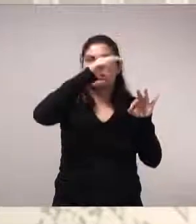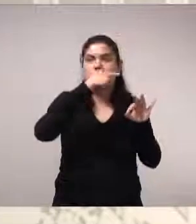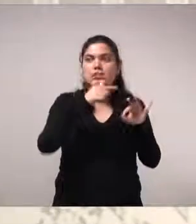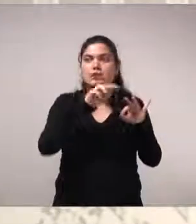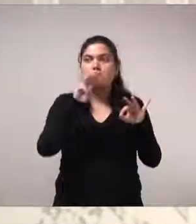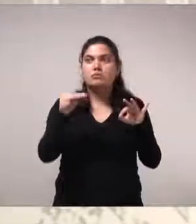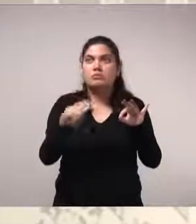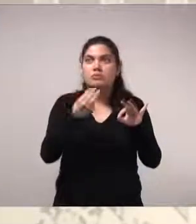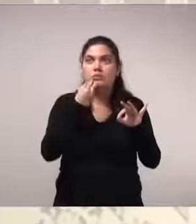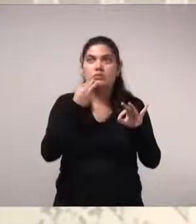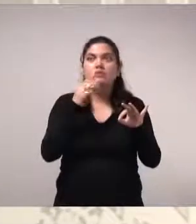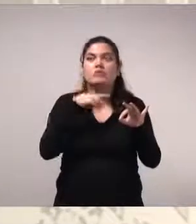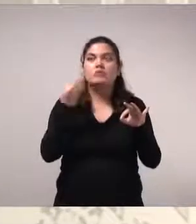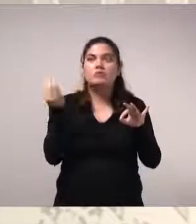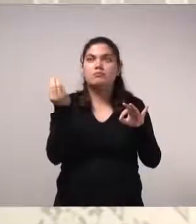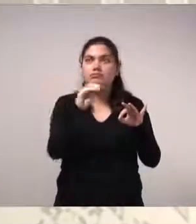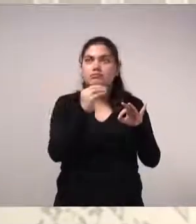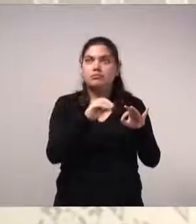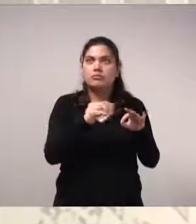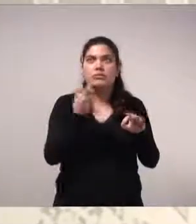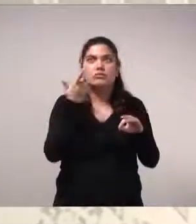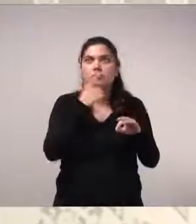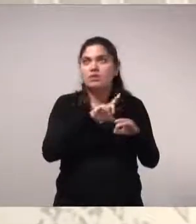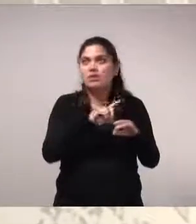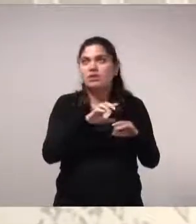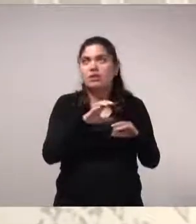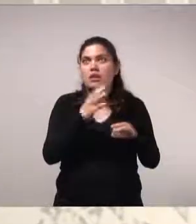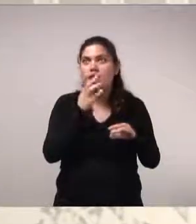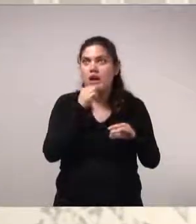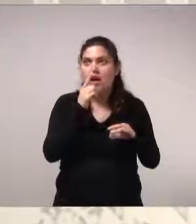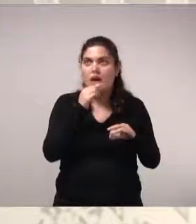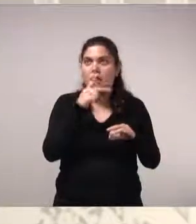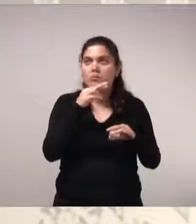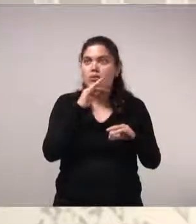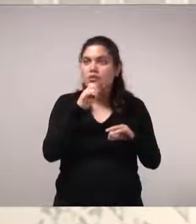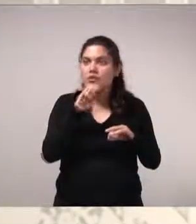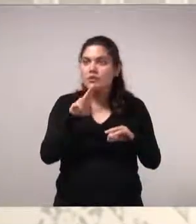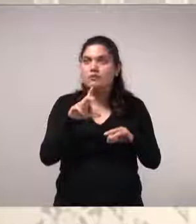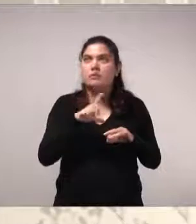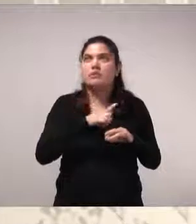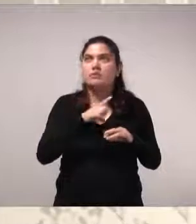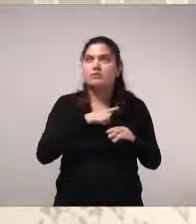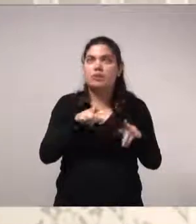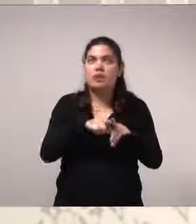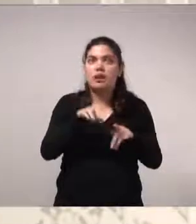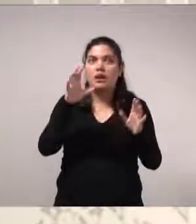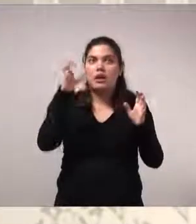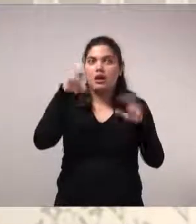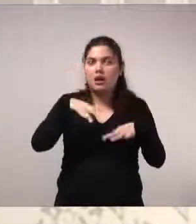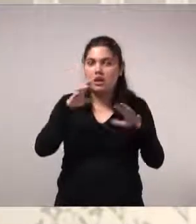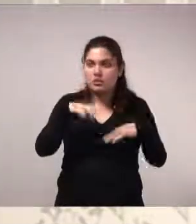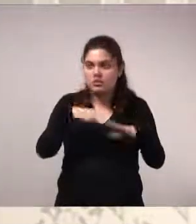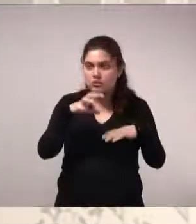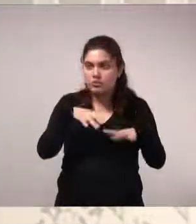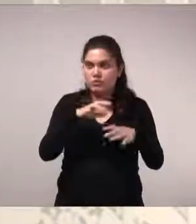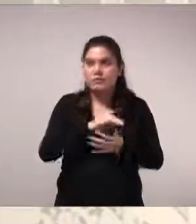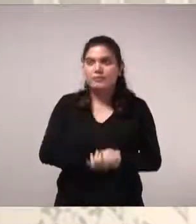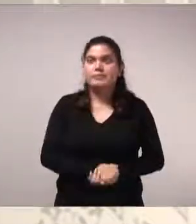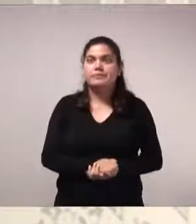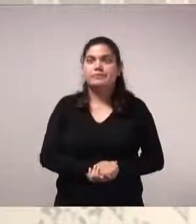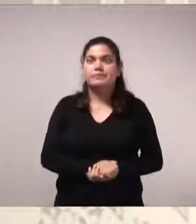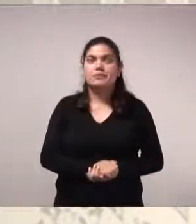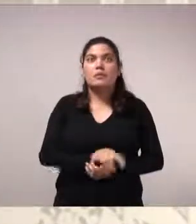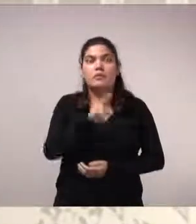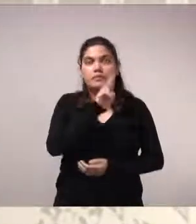para você encher ele, e a gente não quer mais colocar água potável, quer usar só água bruta e água de chuva. Aqui eu vou mostrar os